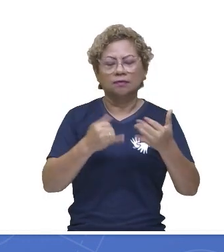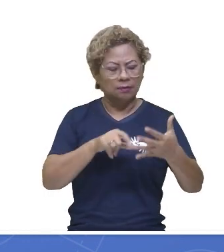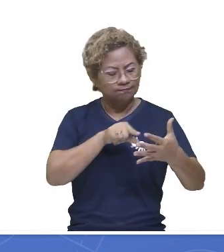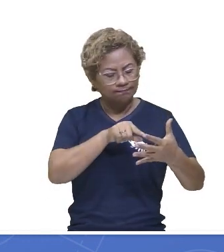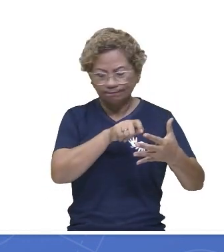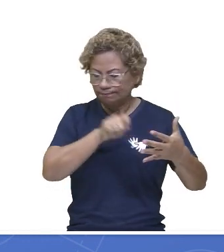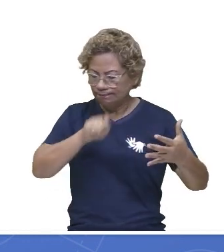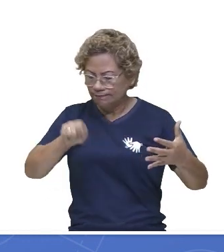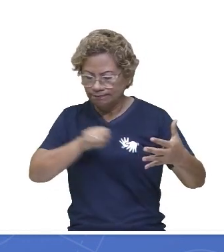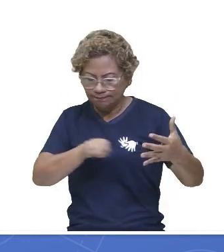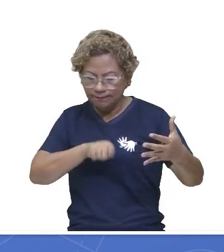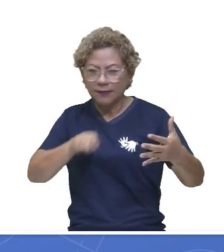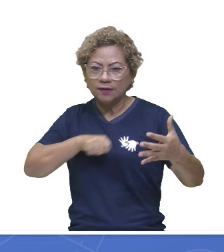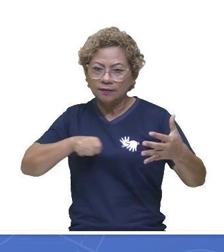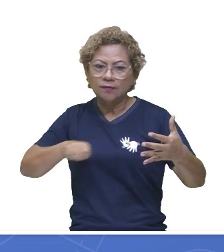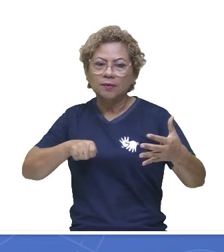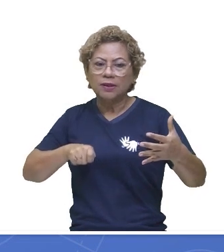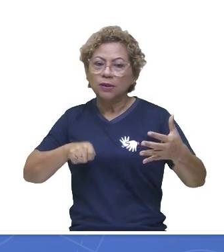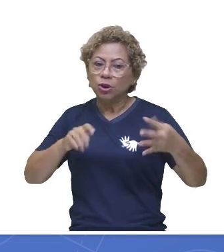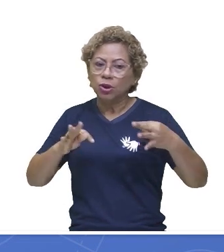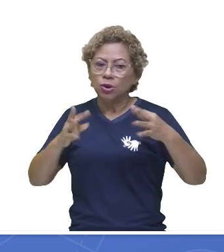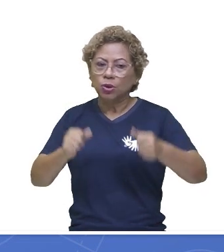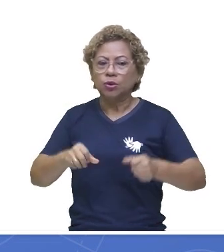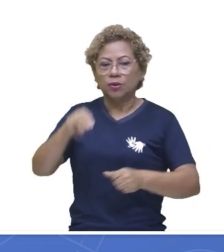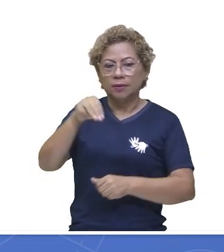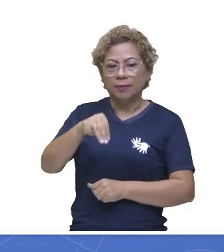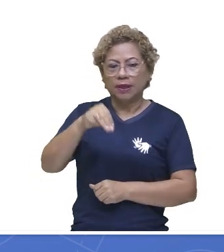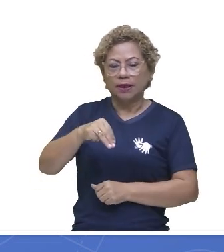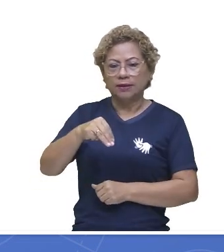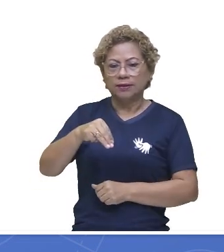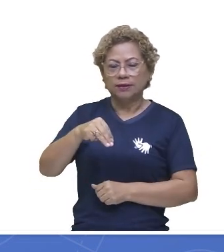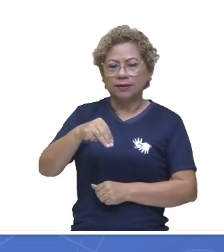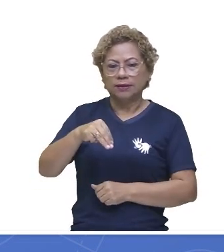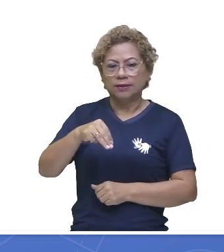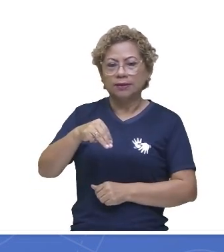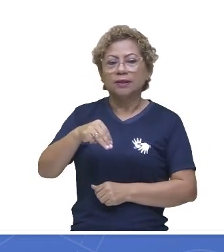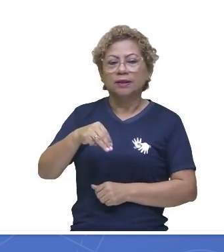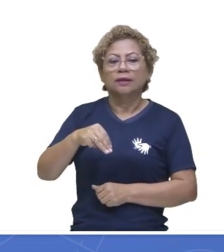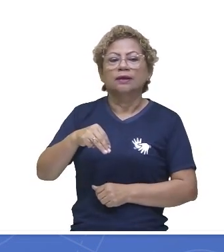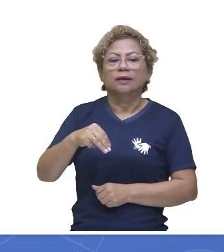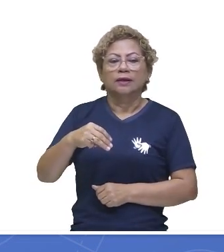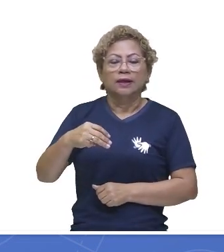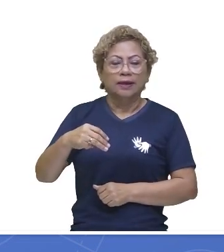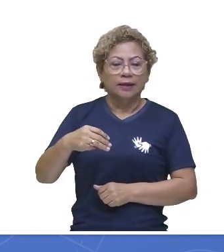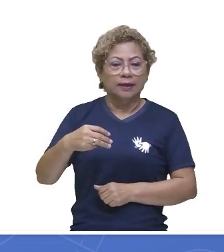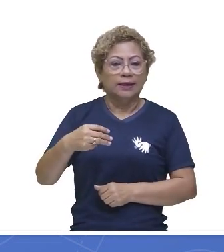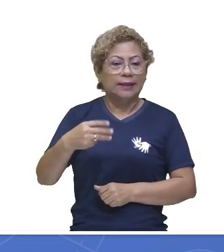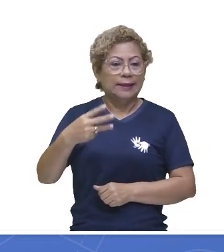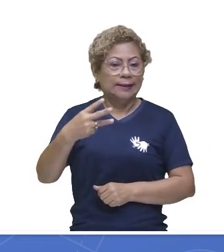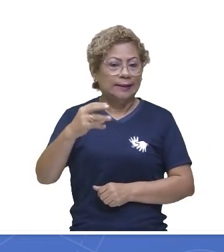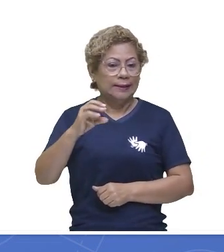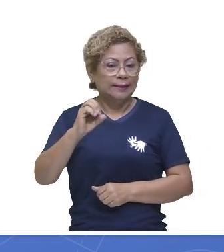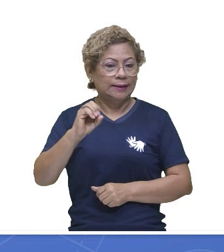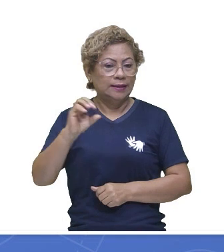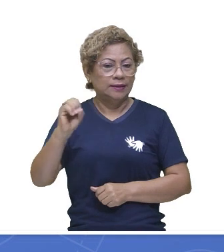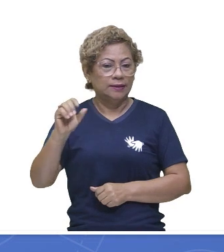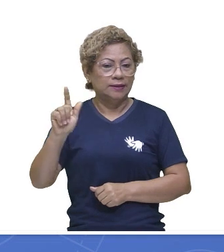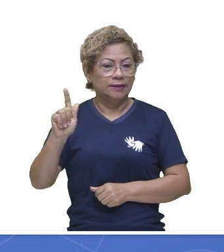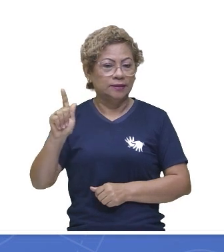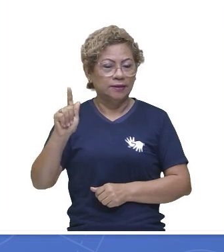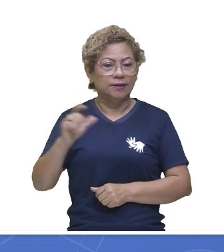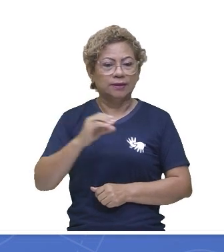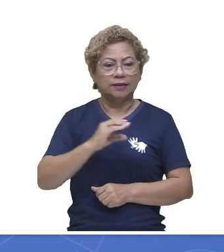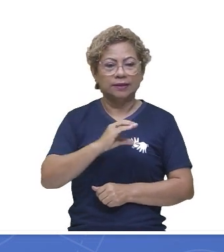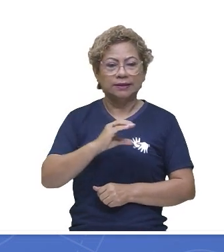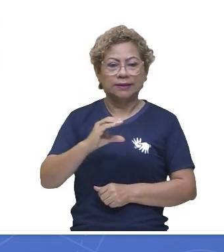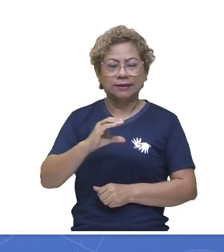questão. Os dados da questão, a massa do corpo era 30 gramas. Como era água, né? Para aquecer água, o calor